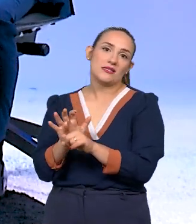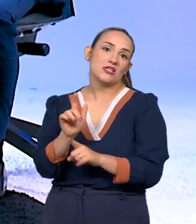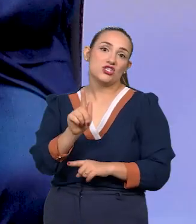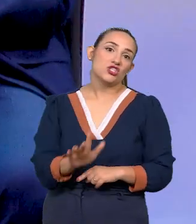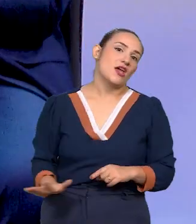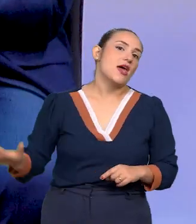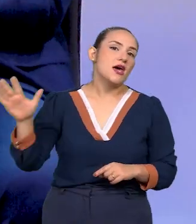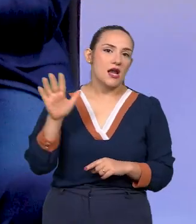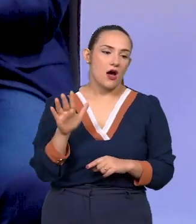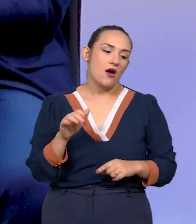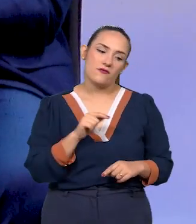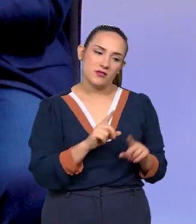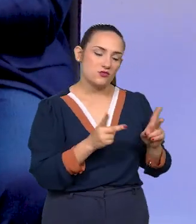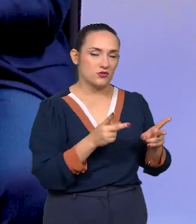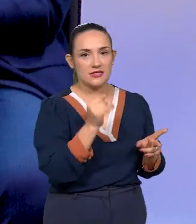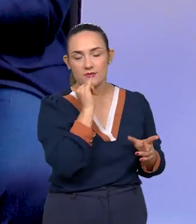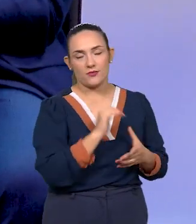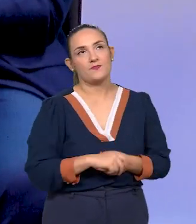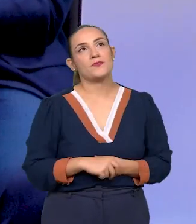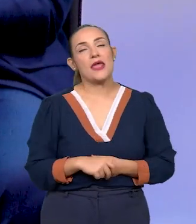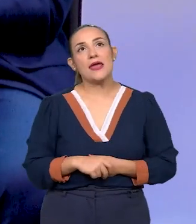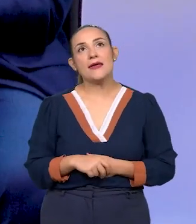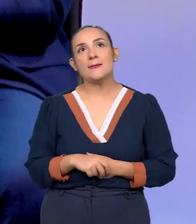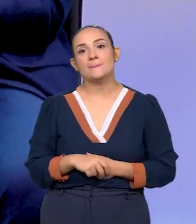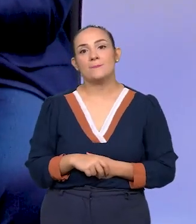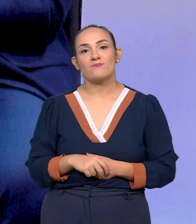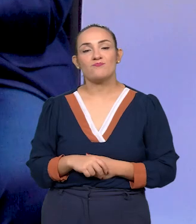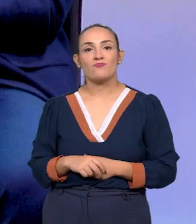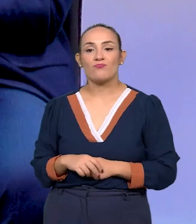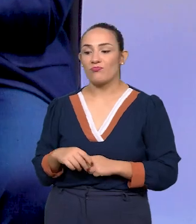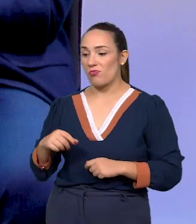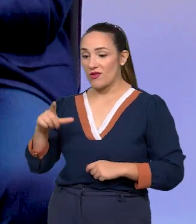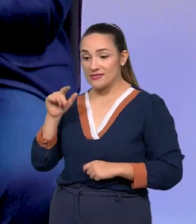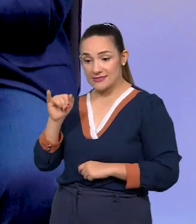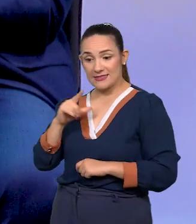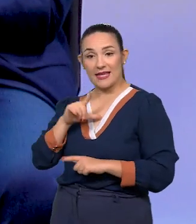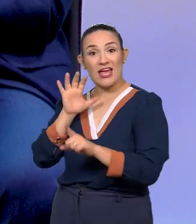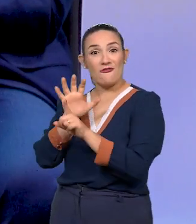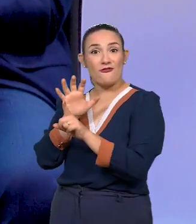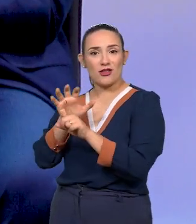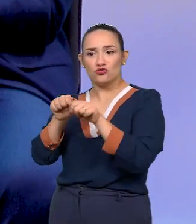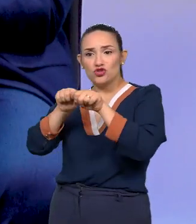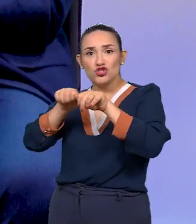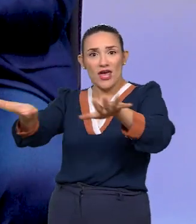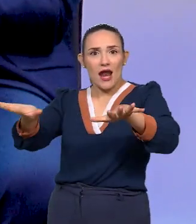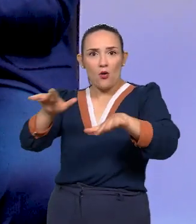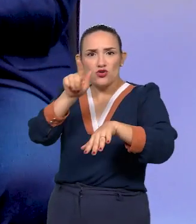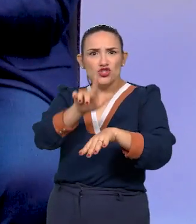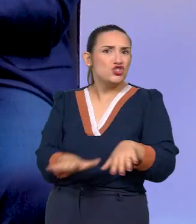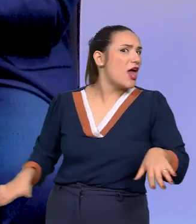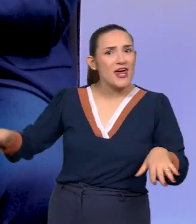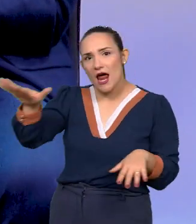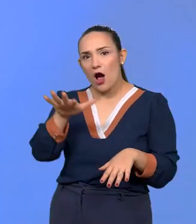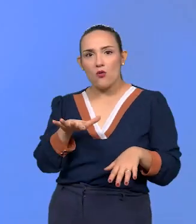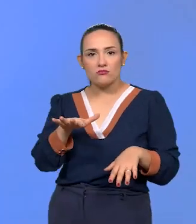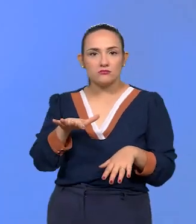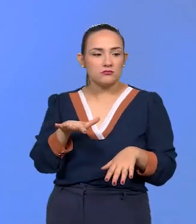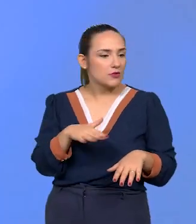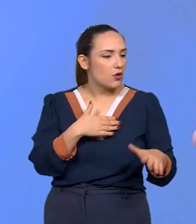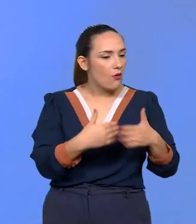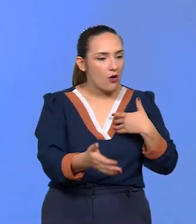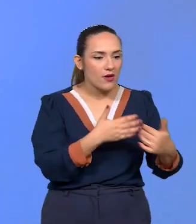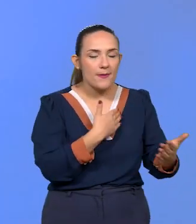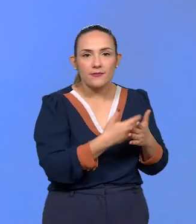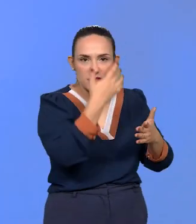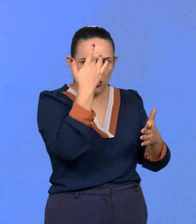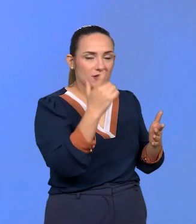efeitos. Mas quando ela tiver efeito erga omnes, essa decisão do Supremo Tribunal Federal, a partir daquela data, ela pode ser cobrada. Entendi.